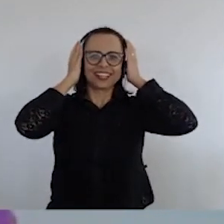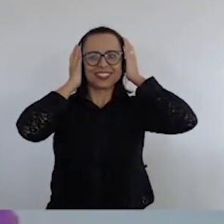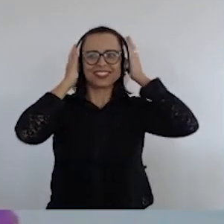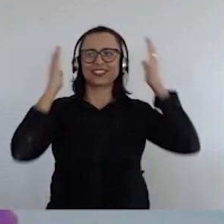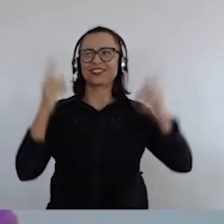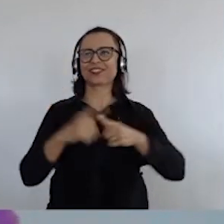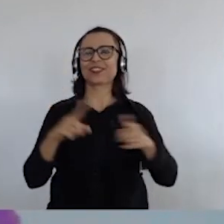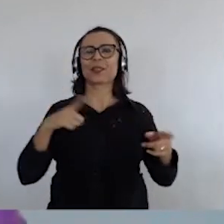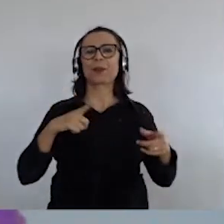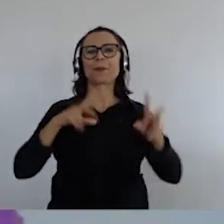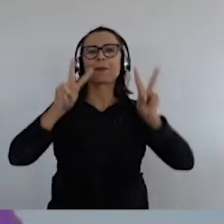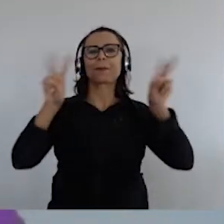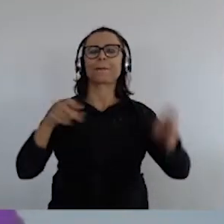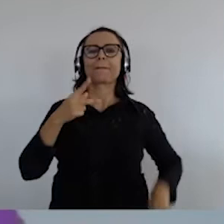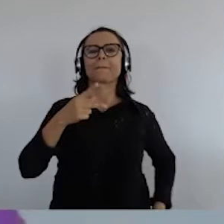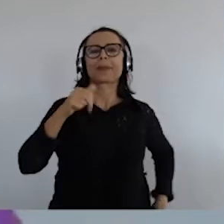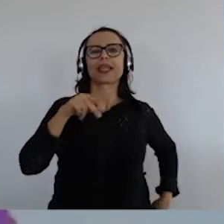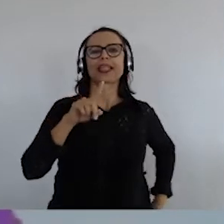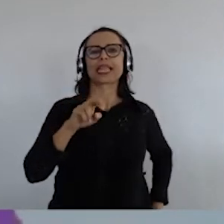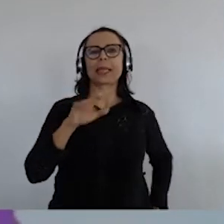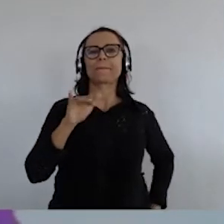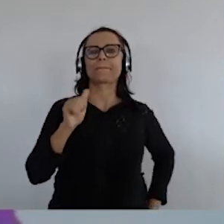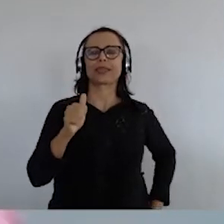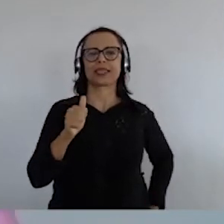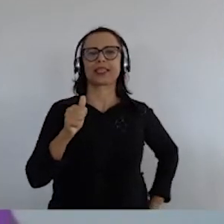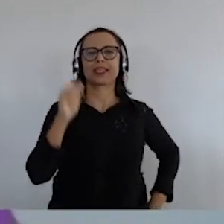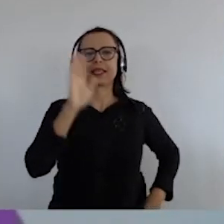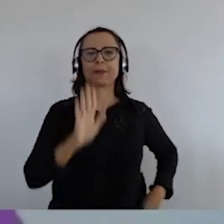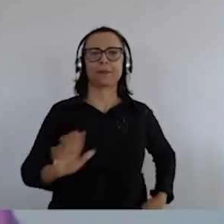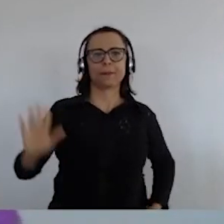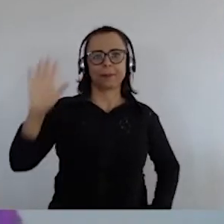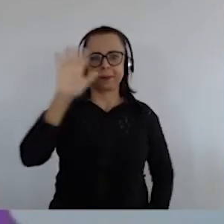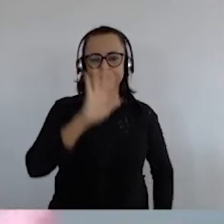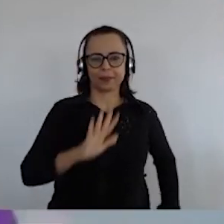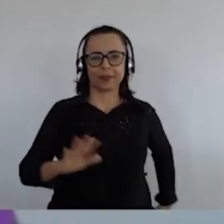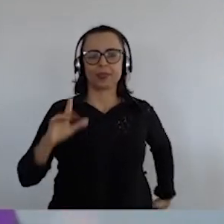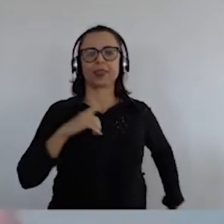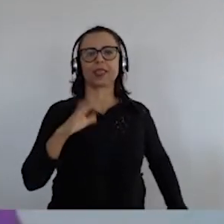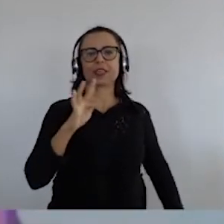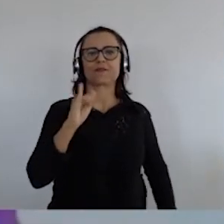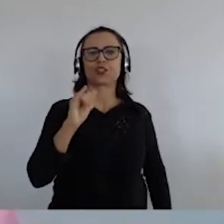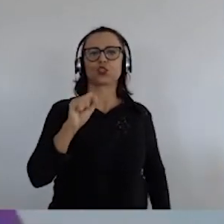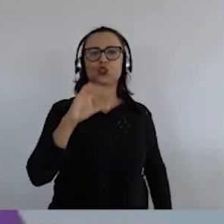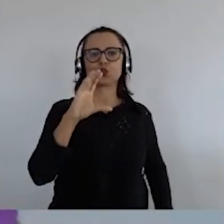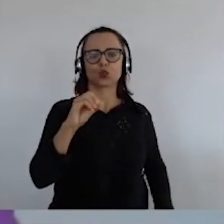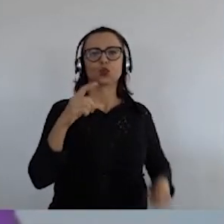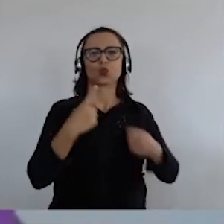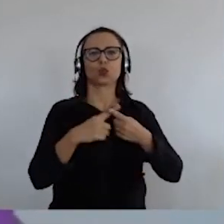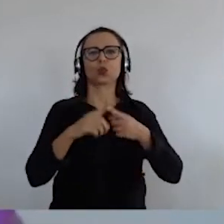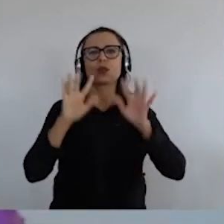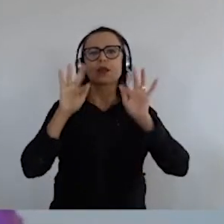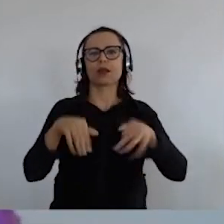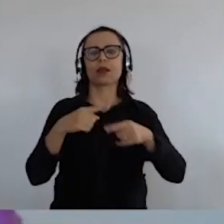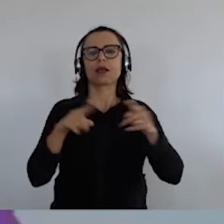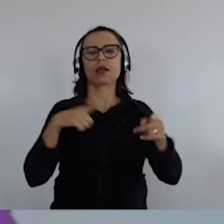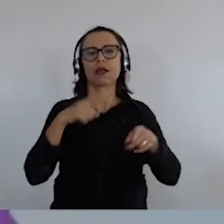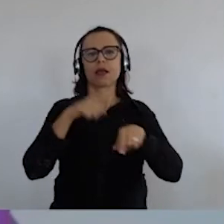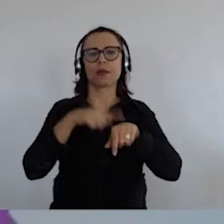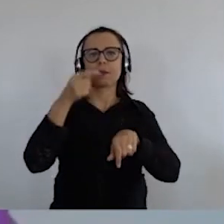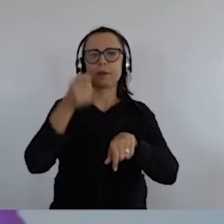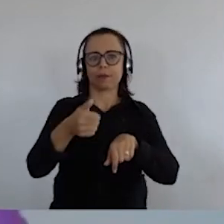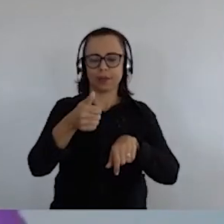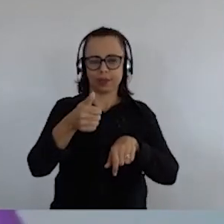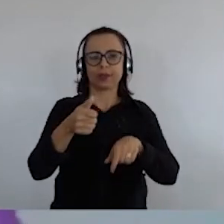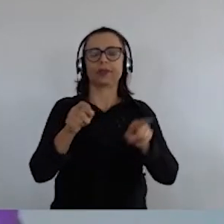justiça brasileira. O fim dos autos físicos, sim, esses autos físicos, eles têm que acabar de forma